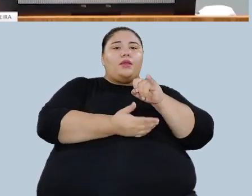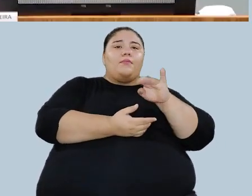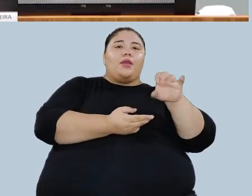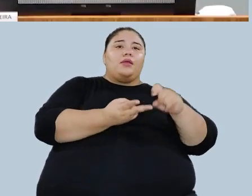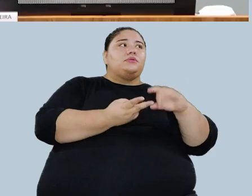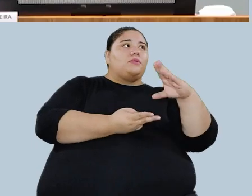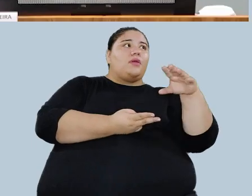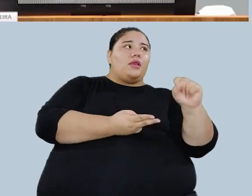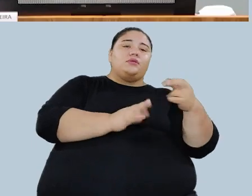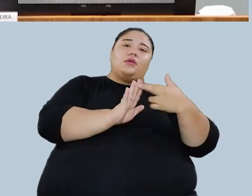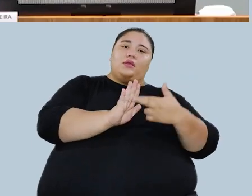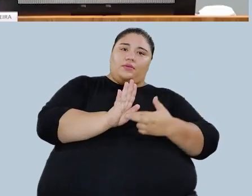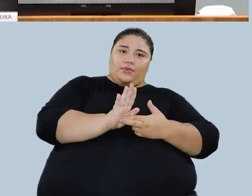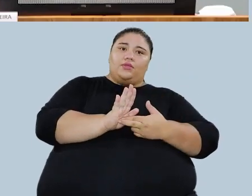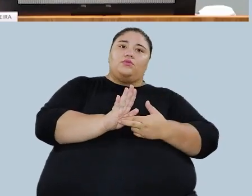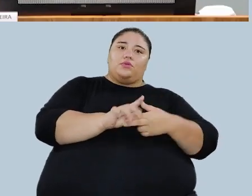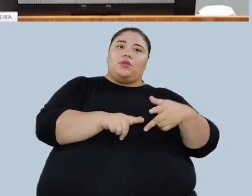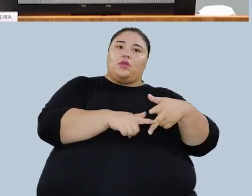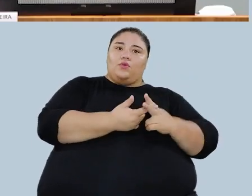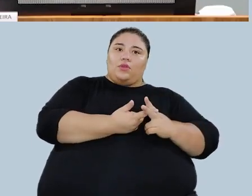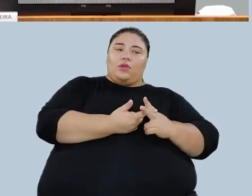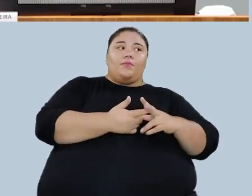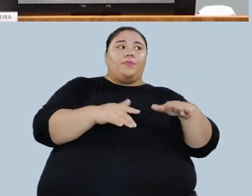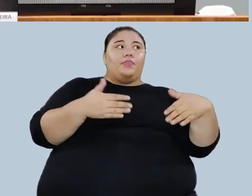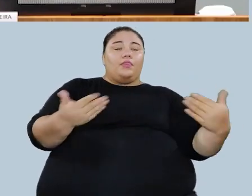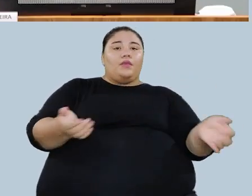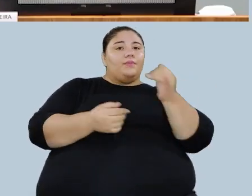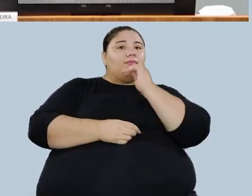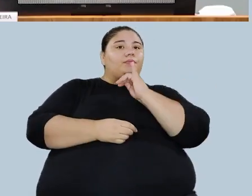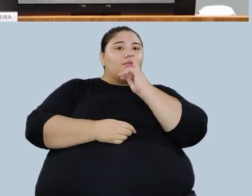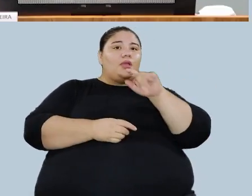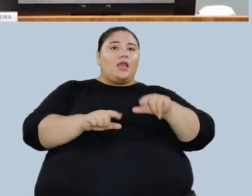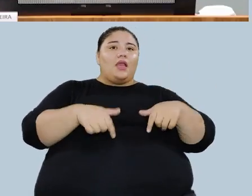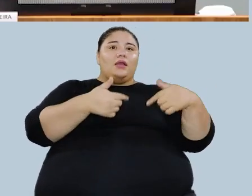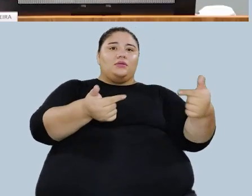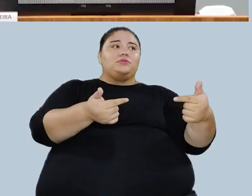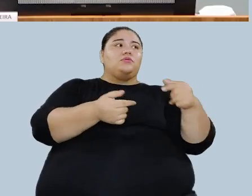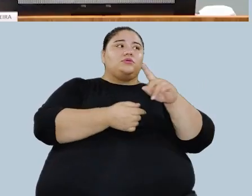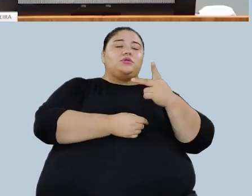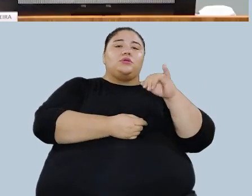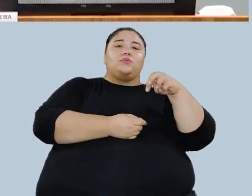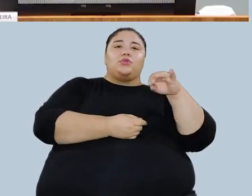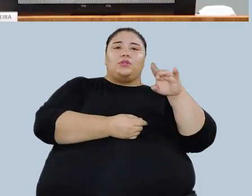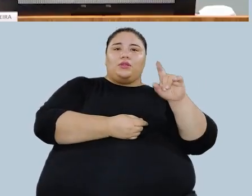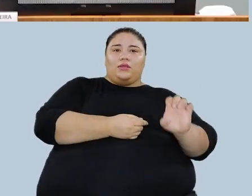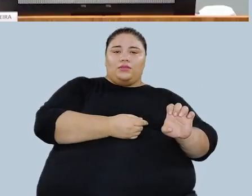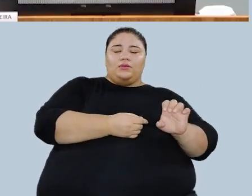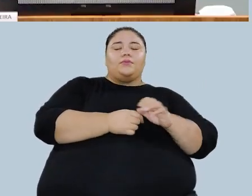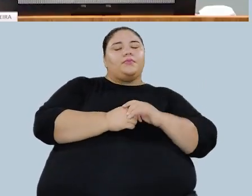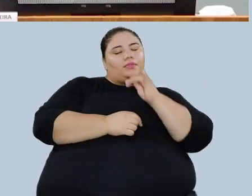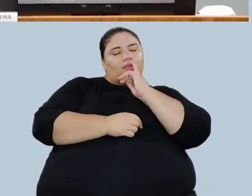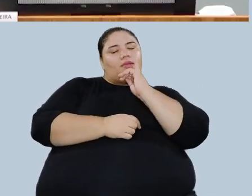do IBS e da CBS no regime regular. Então, aí são exceções ao regime geral de imunidade, né?